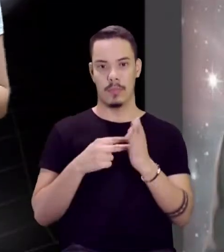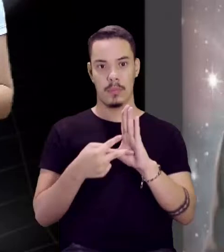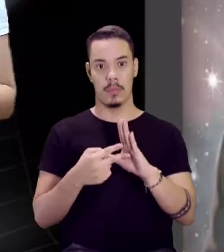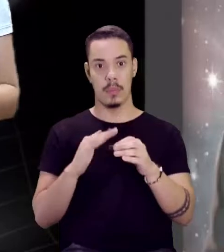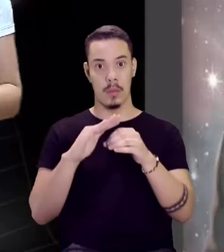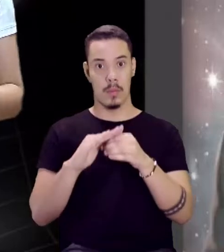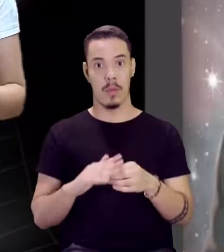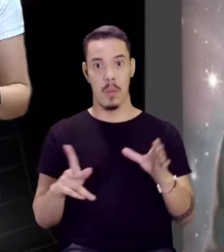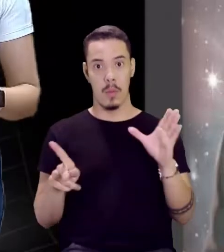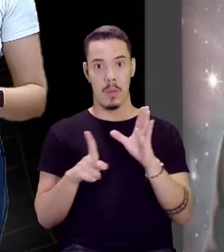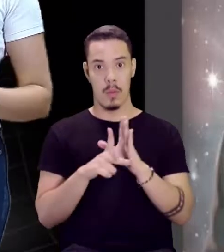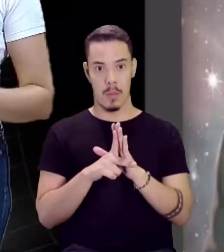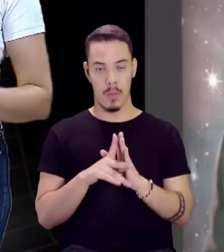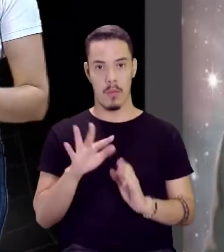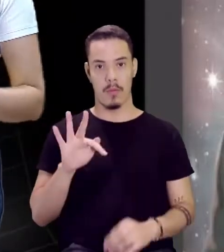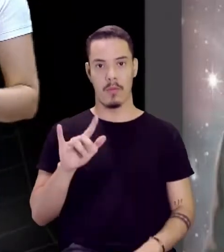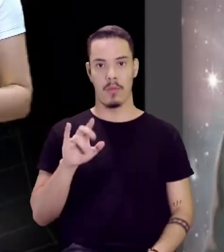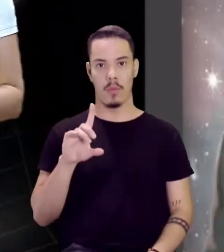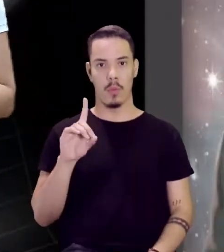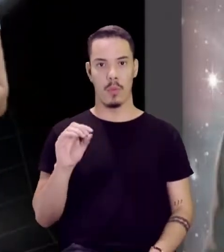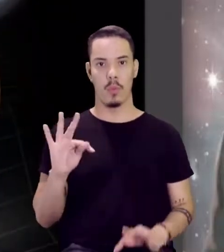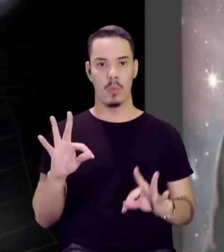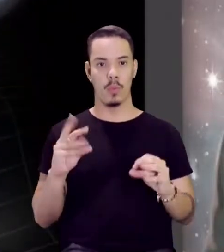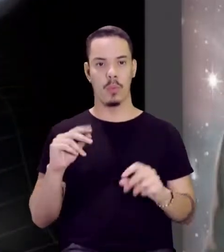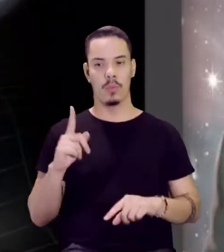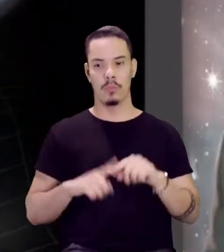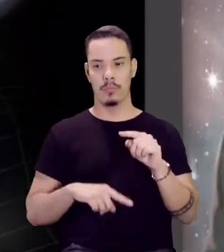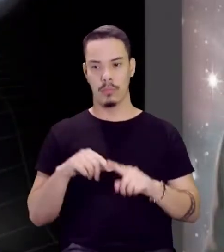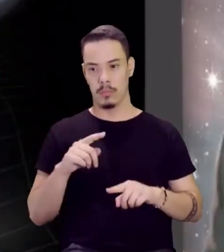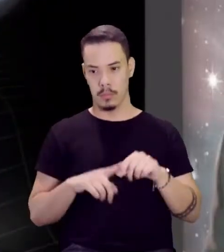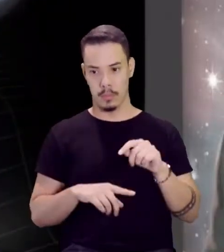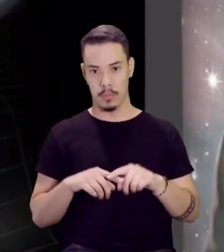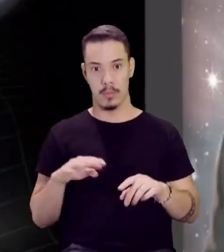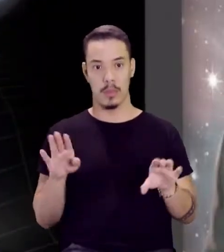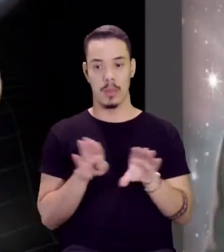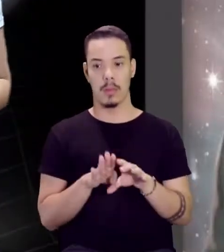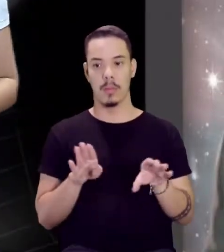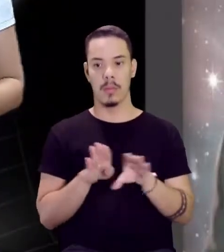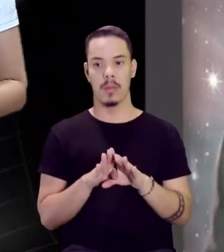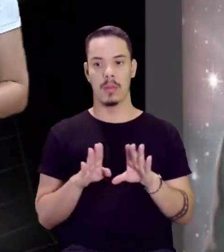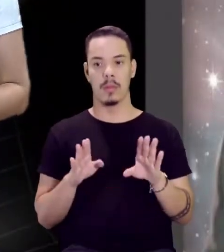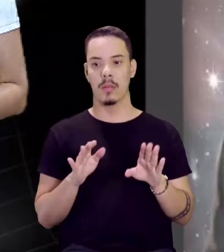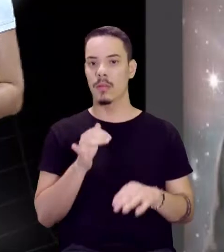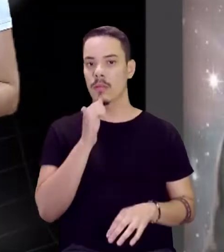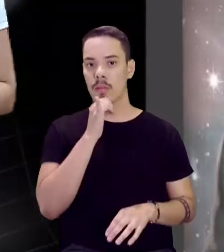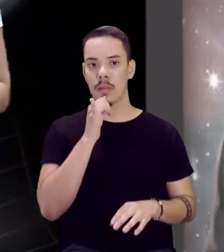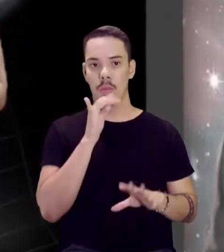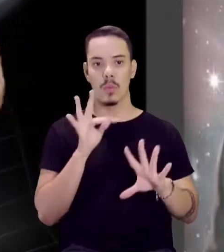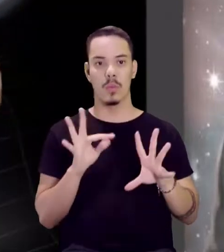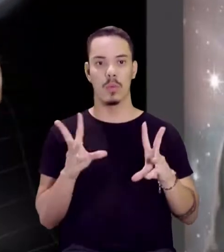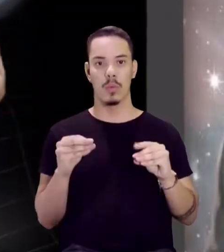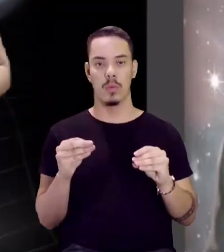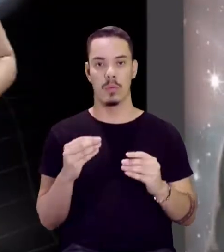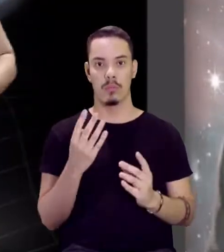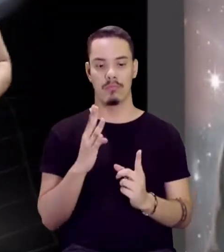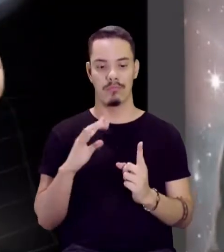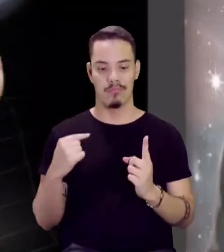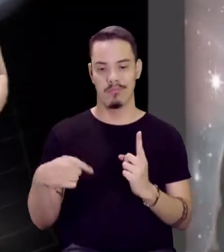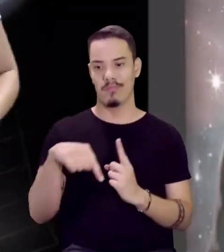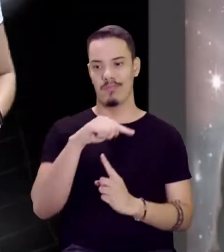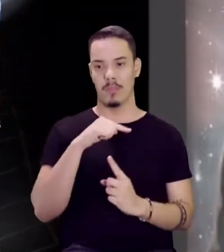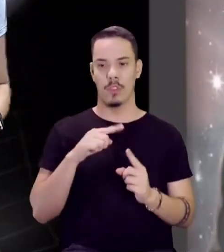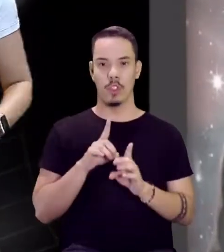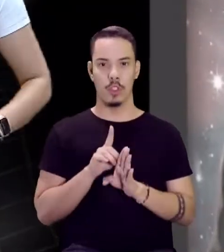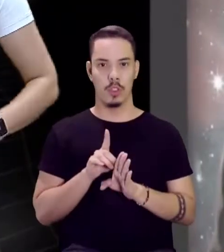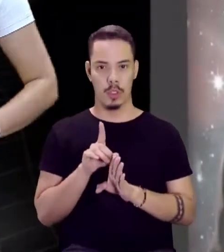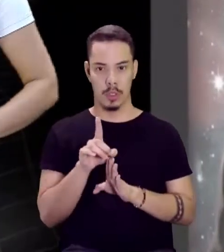dos fluidos, né, exerce sobre o corpo todos, digamos assim, em torno de todo o corpo, em todas as direções,